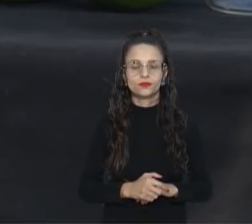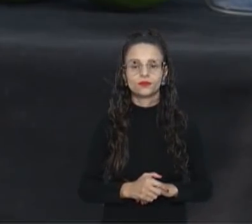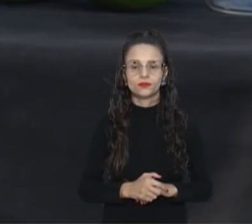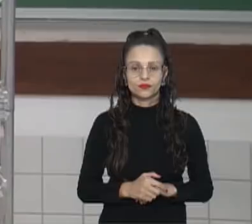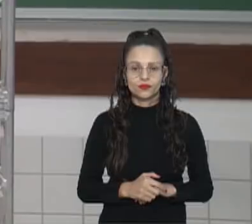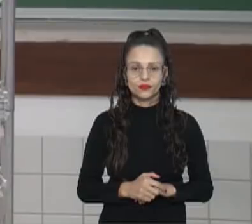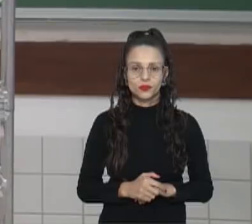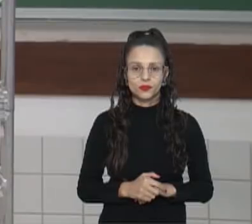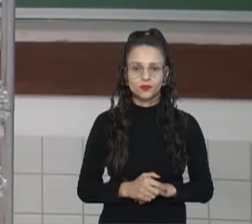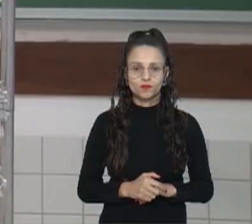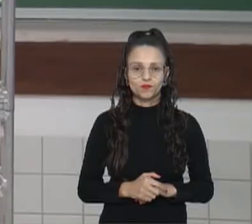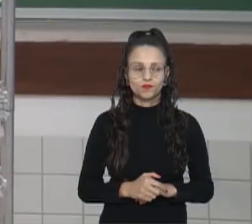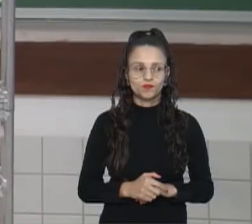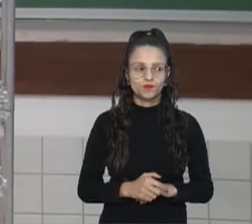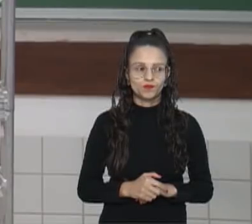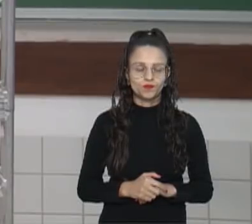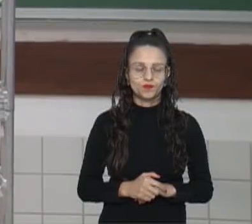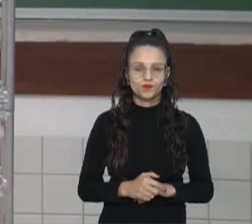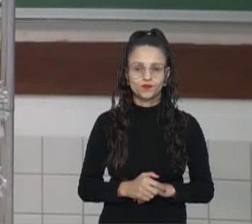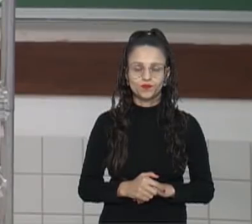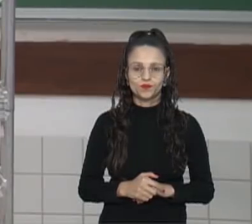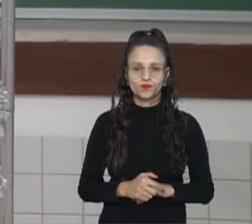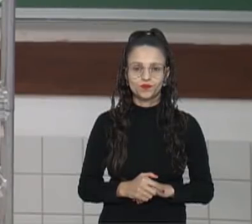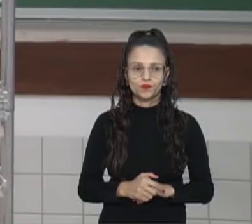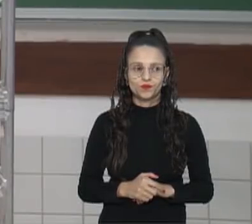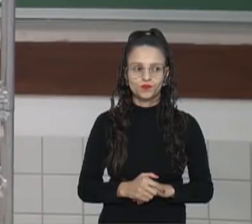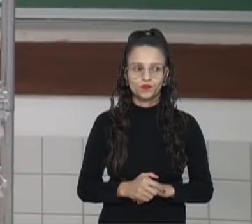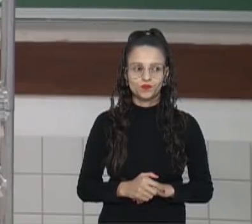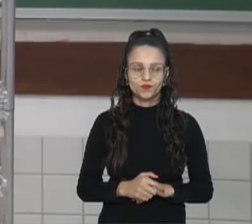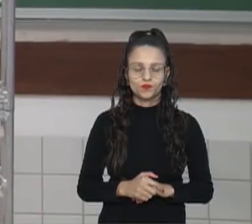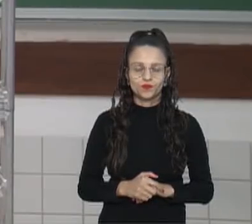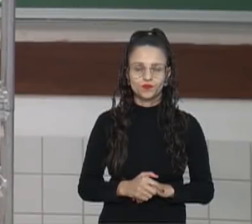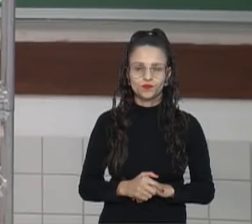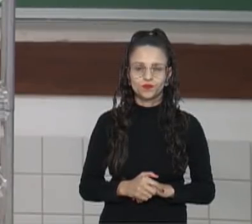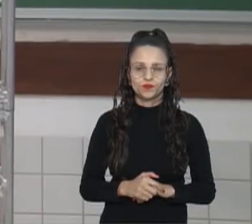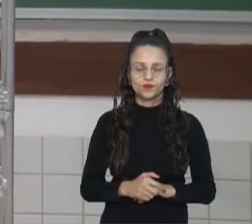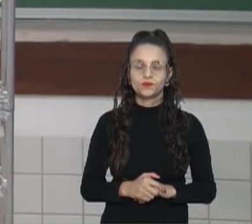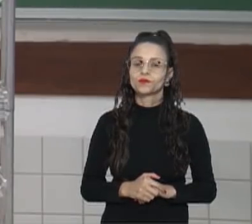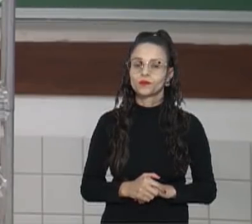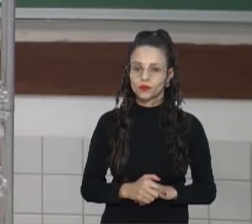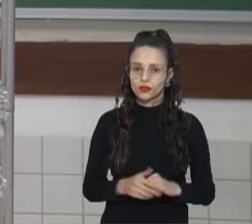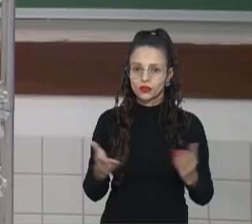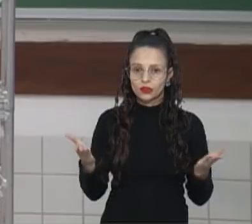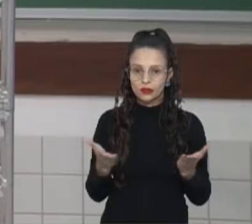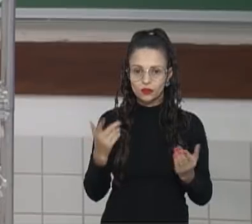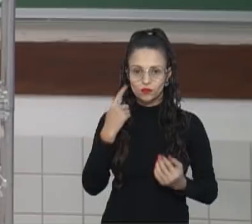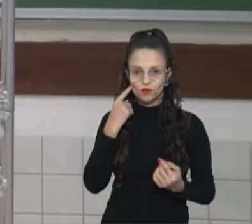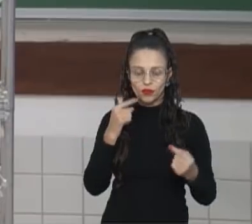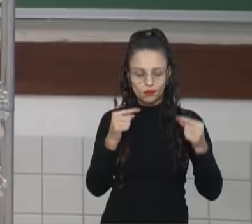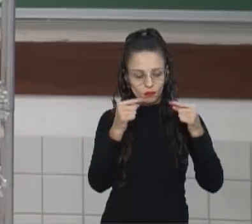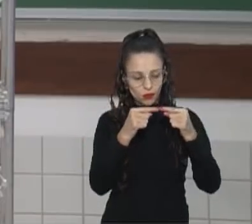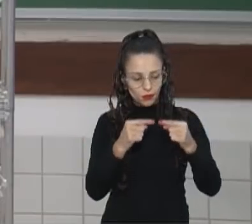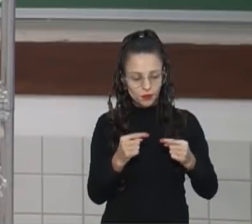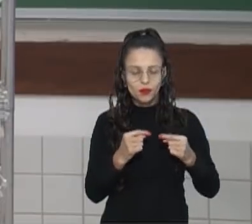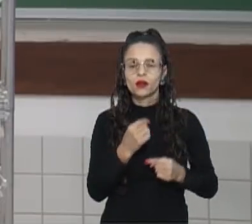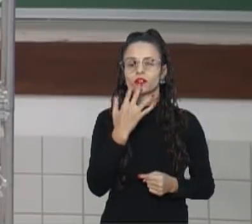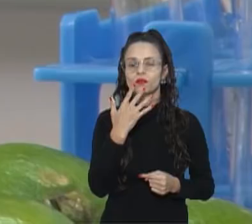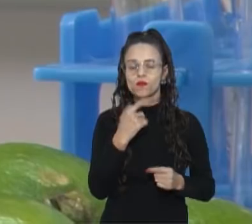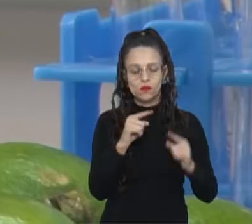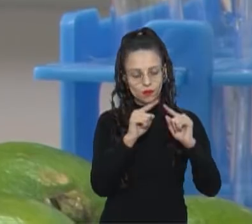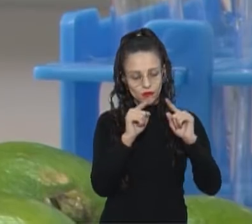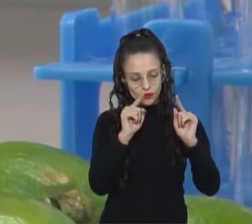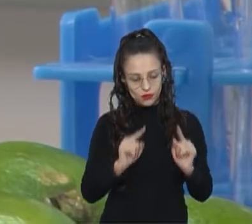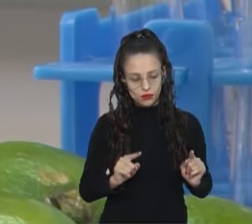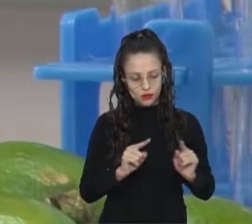Agora um copo de Becker de 250 ml, um pouco maior. Vamos para a legenda da caixa.